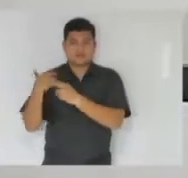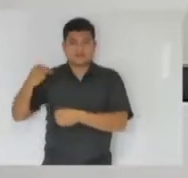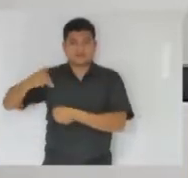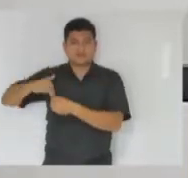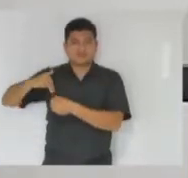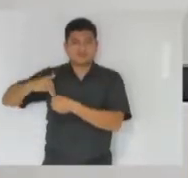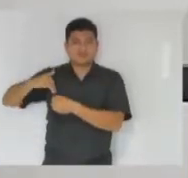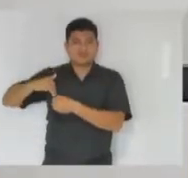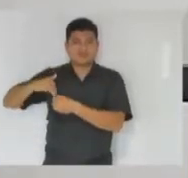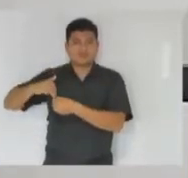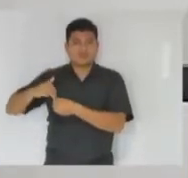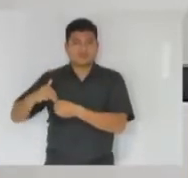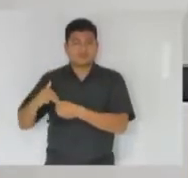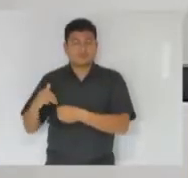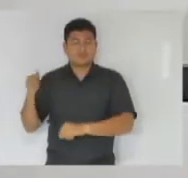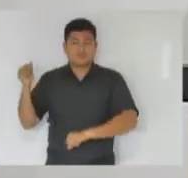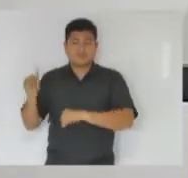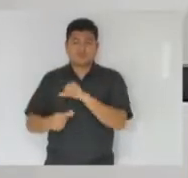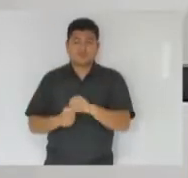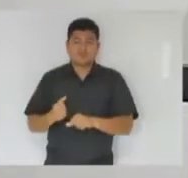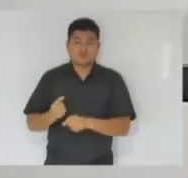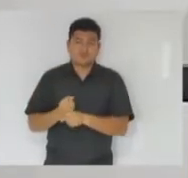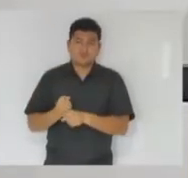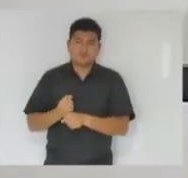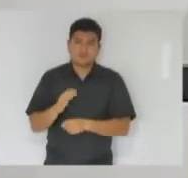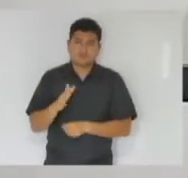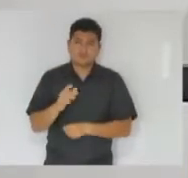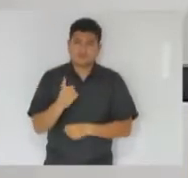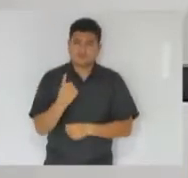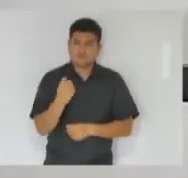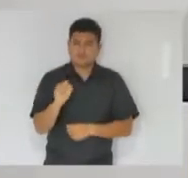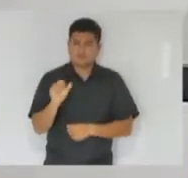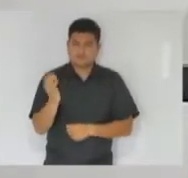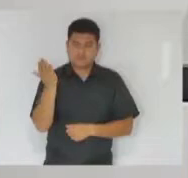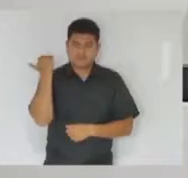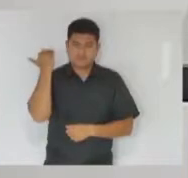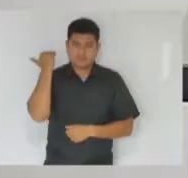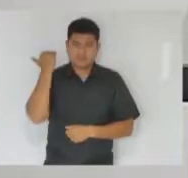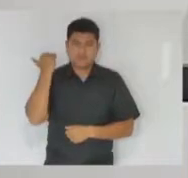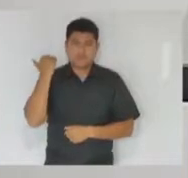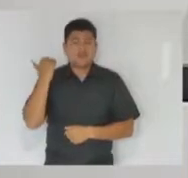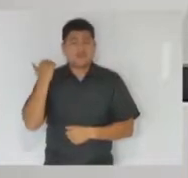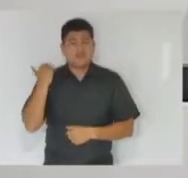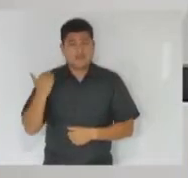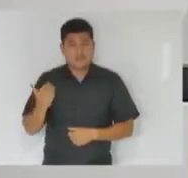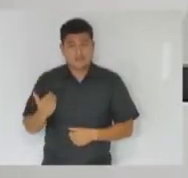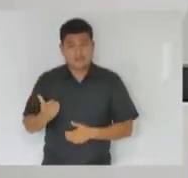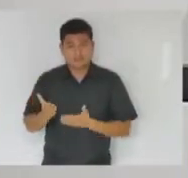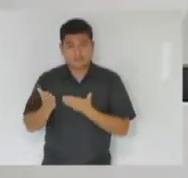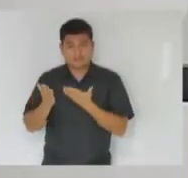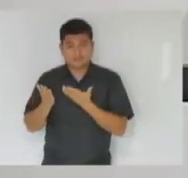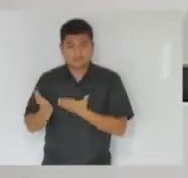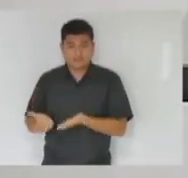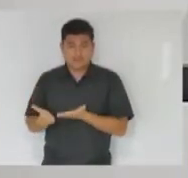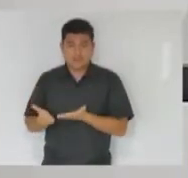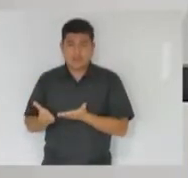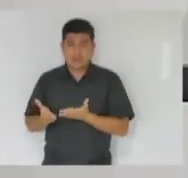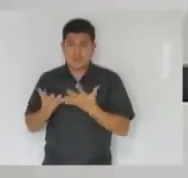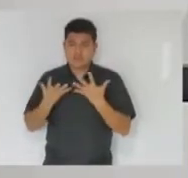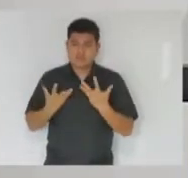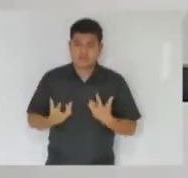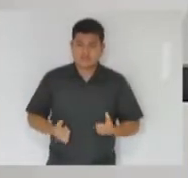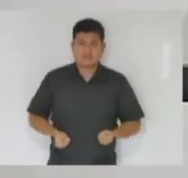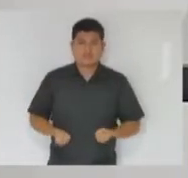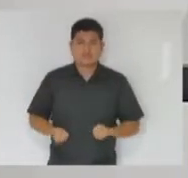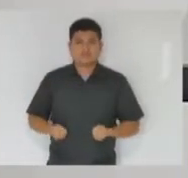E há 18 anos atrás, o governo do estado interferiu e assumiu o hospital, assinando